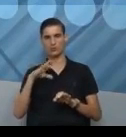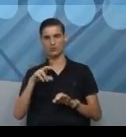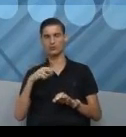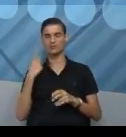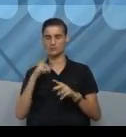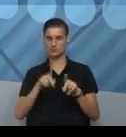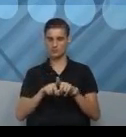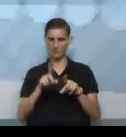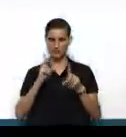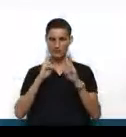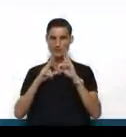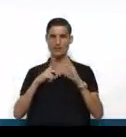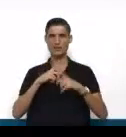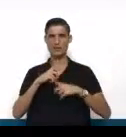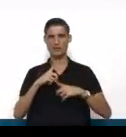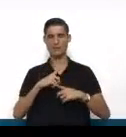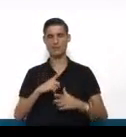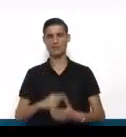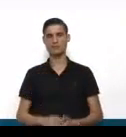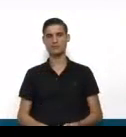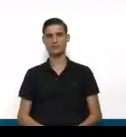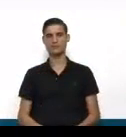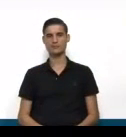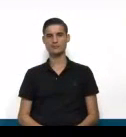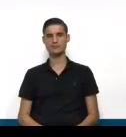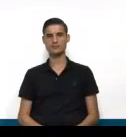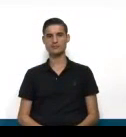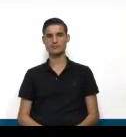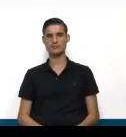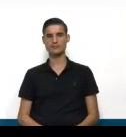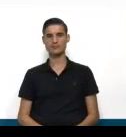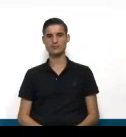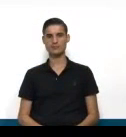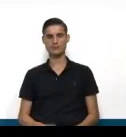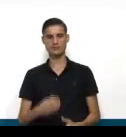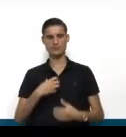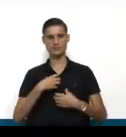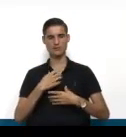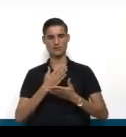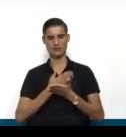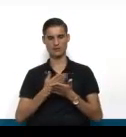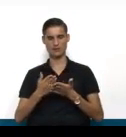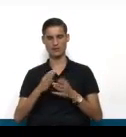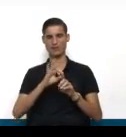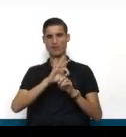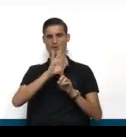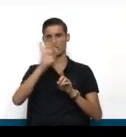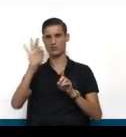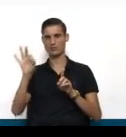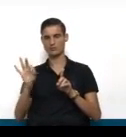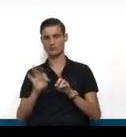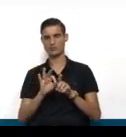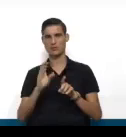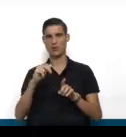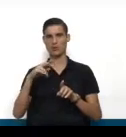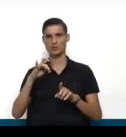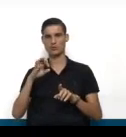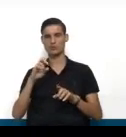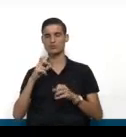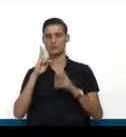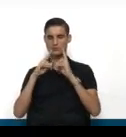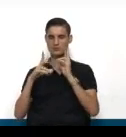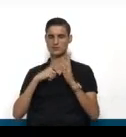essas condições. Vamos ao quadro. Condições iniciais e de contorno. Então, nós já vimos o que são